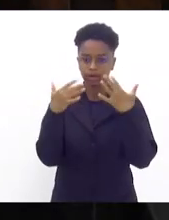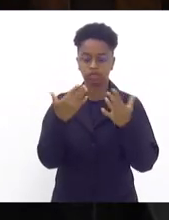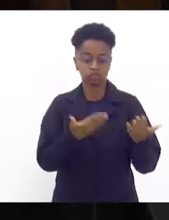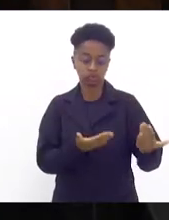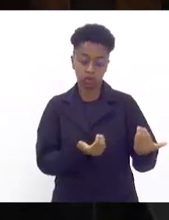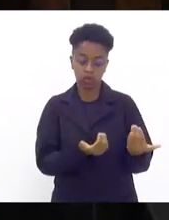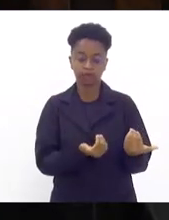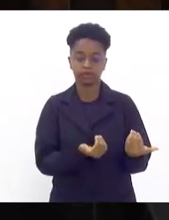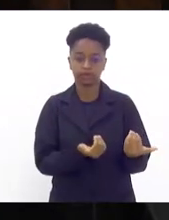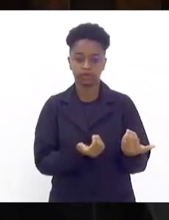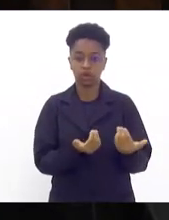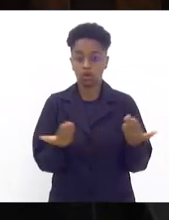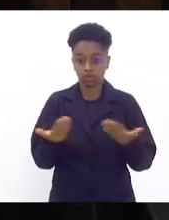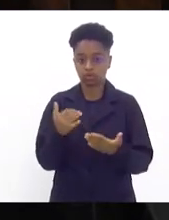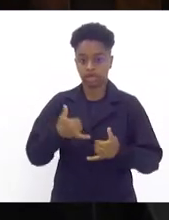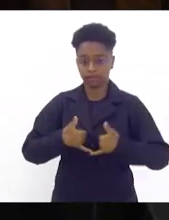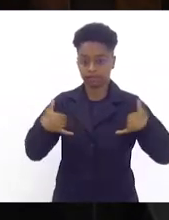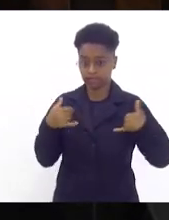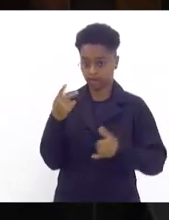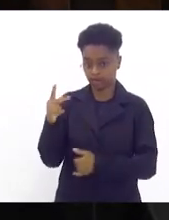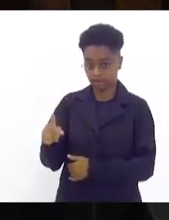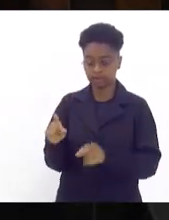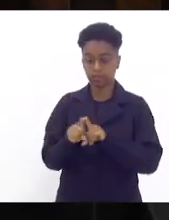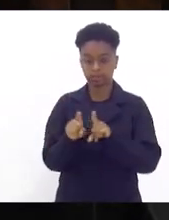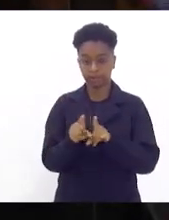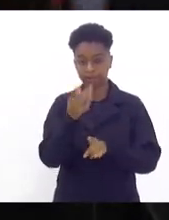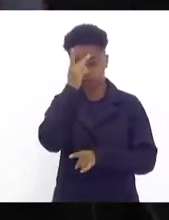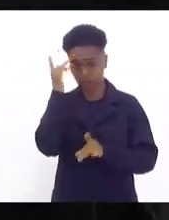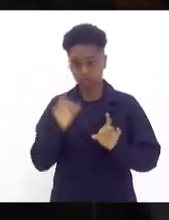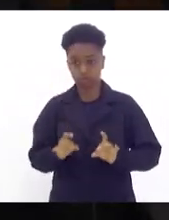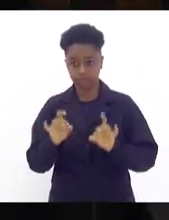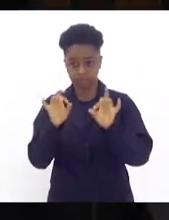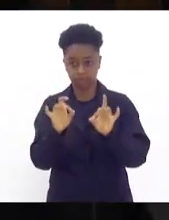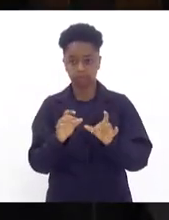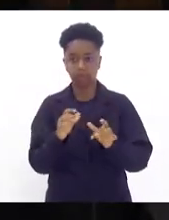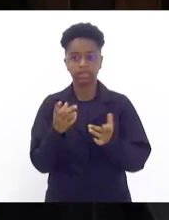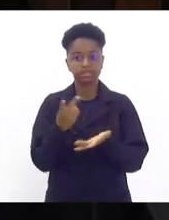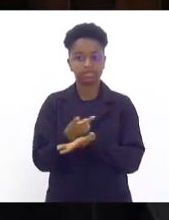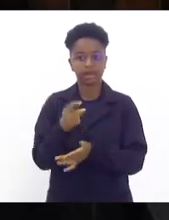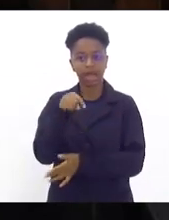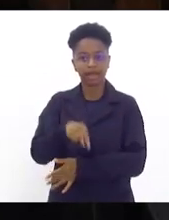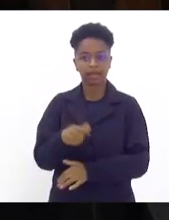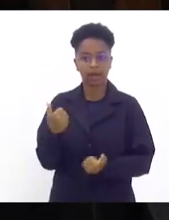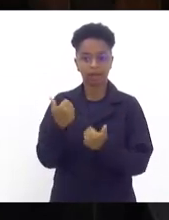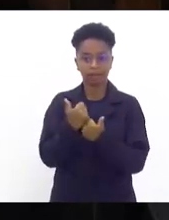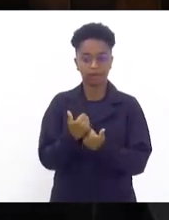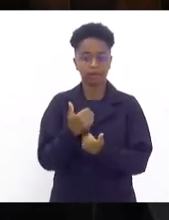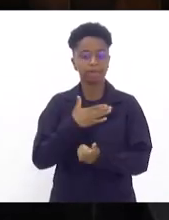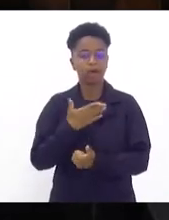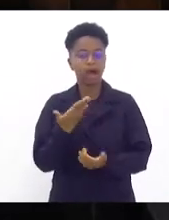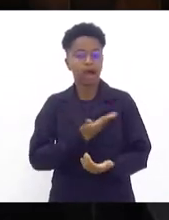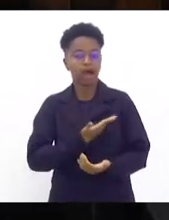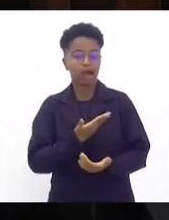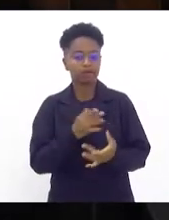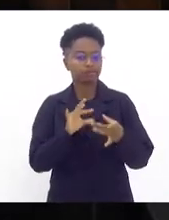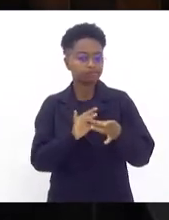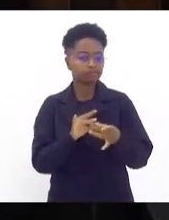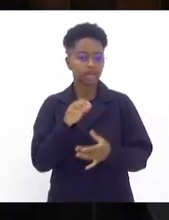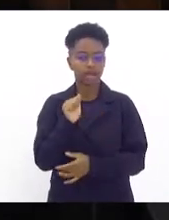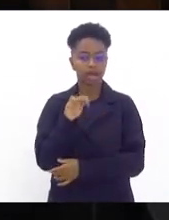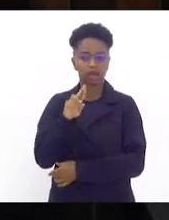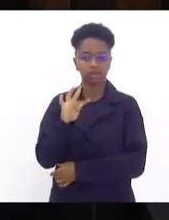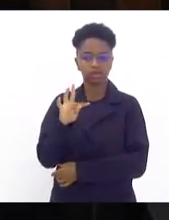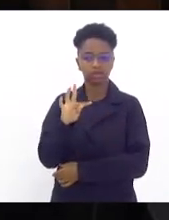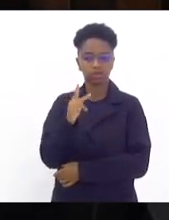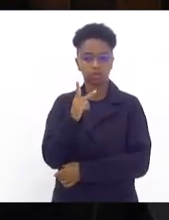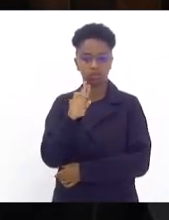jovem, hoje é aniversário dele e de uma pessoa muito especial também, que está sempre aqui nos apoiando, meu parceiro Arthurzinho, tamo junto.